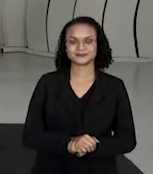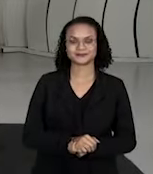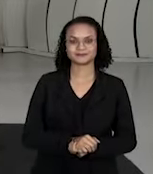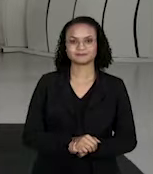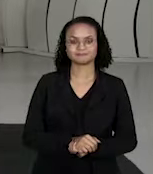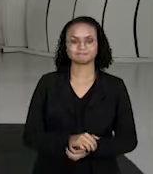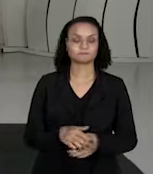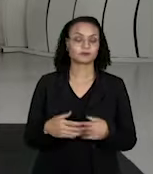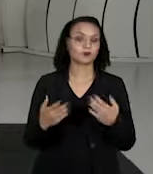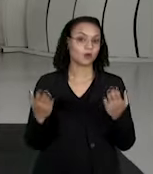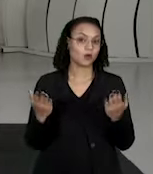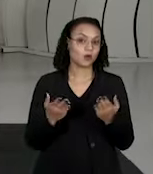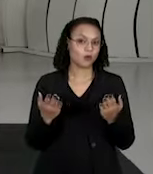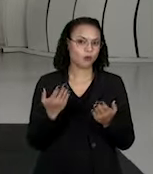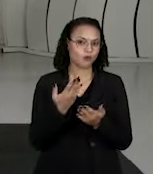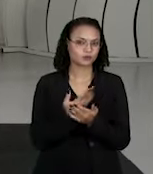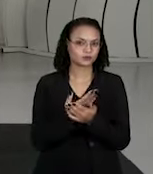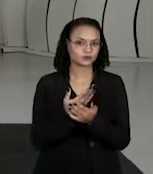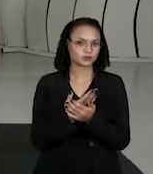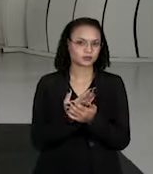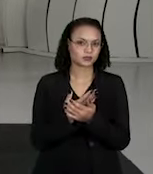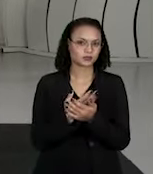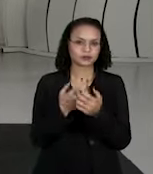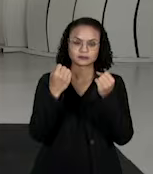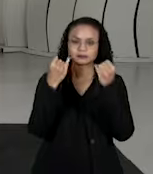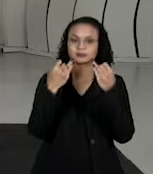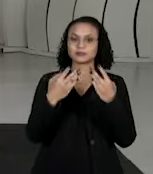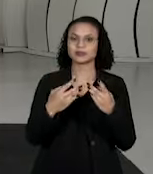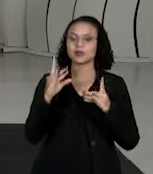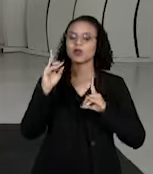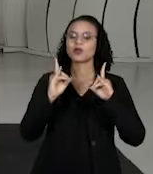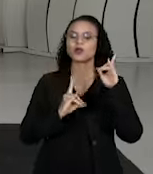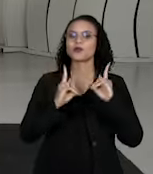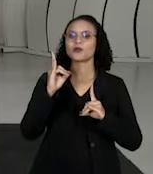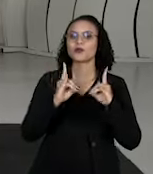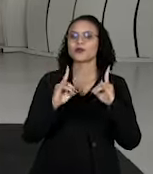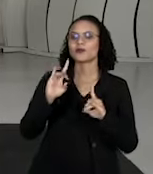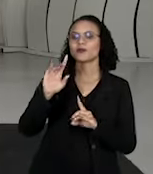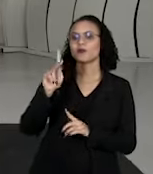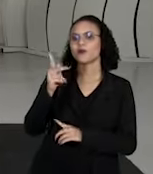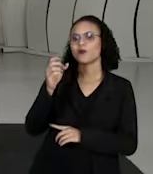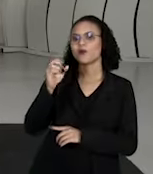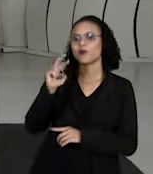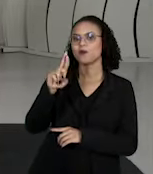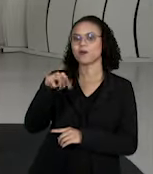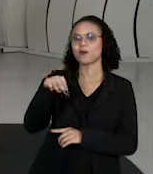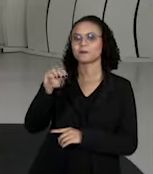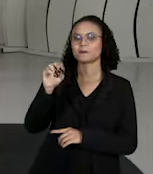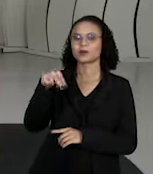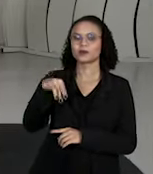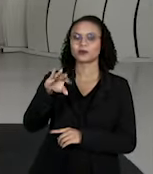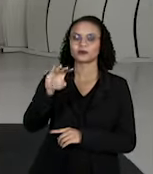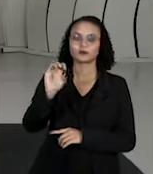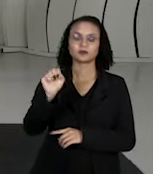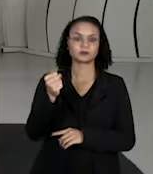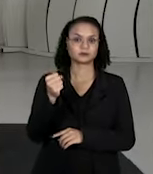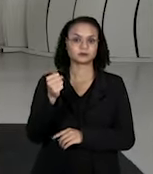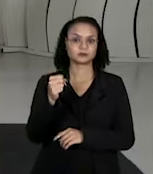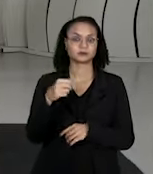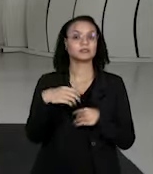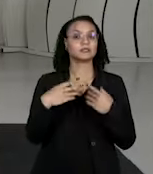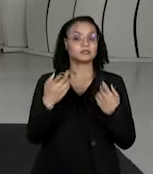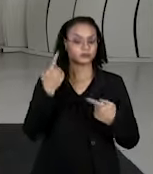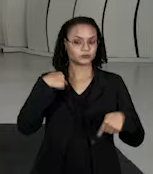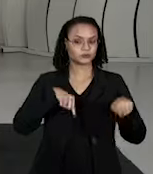Pessoal, nessa aula nós vamos falar sobre hormônios, né? Mais especificamente sobre o sistema endócrino,